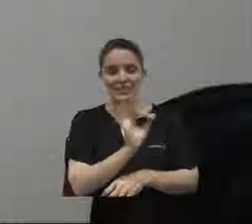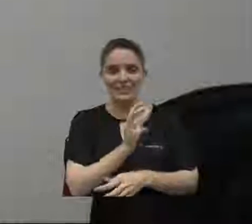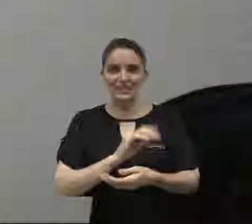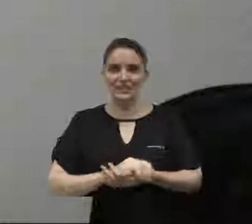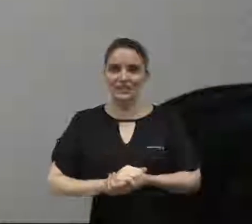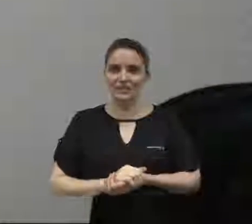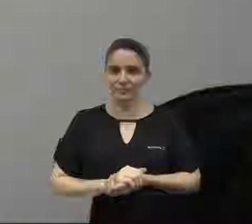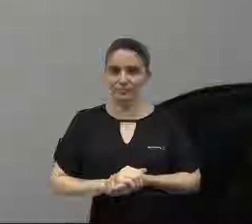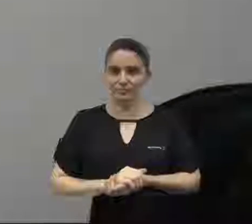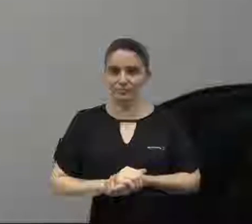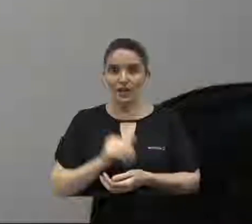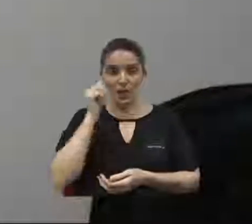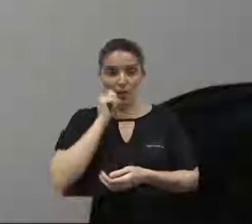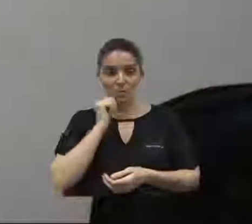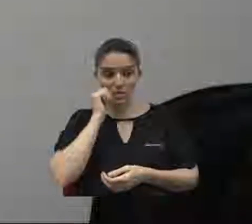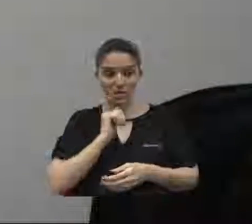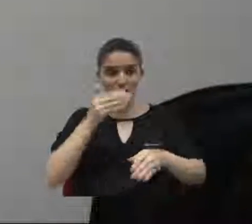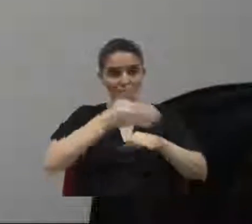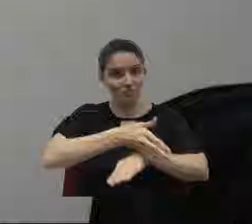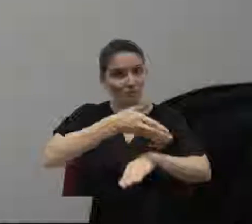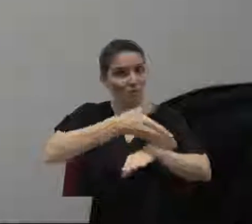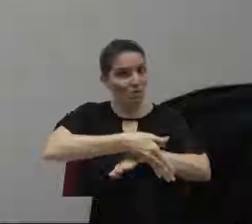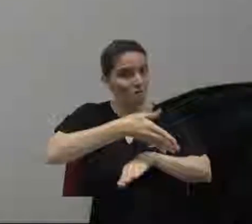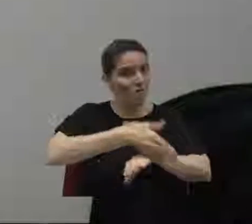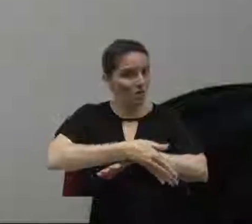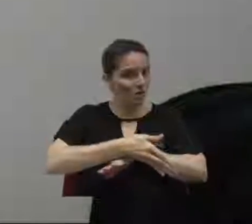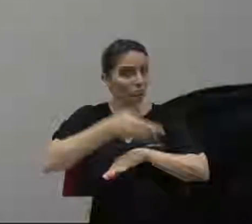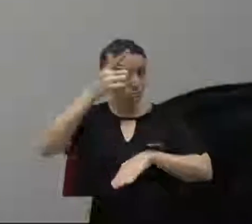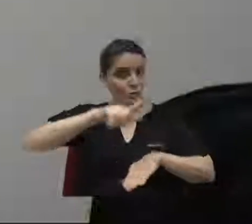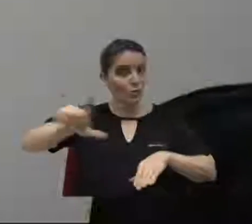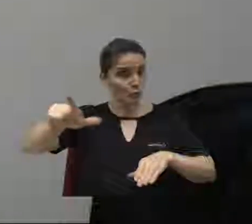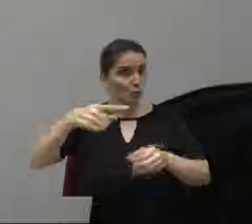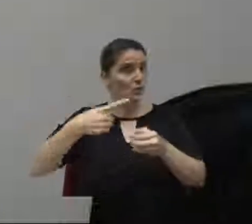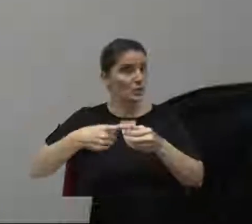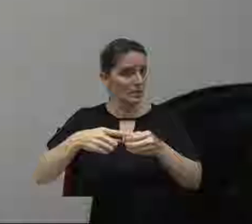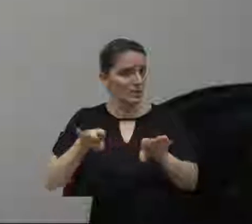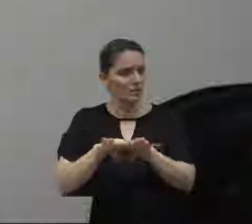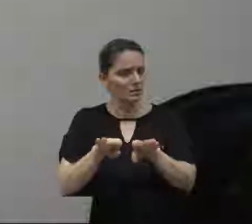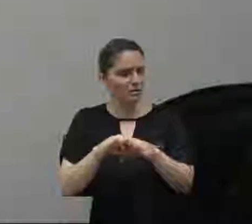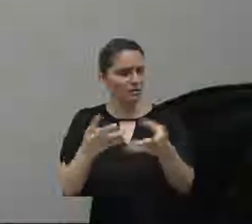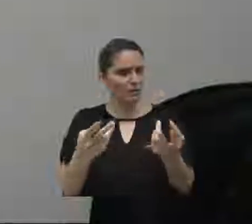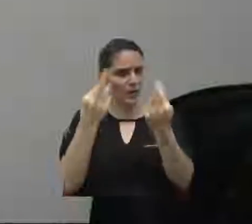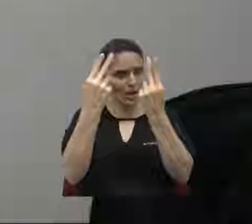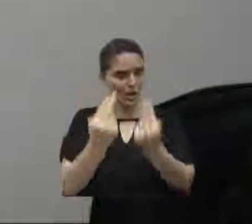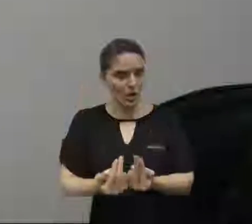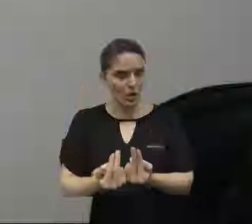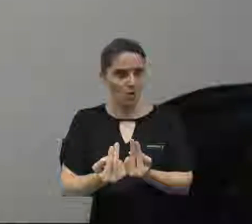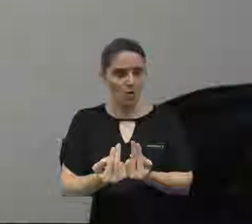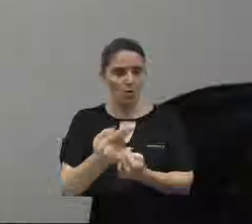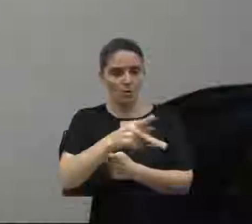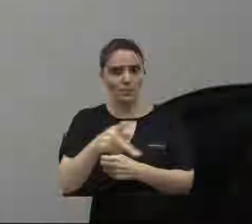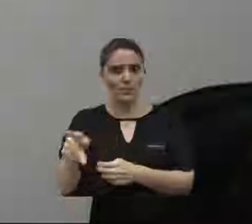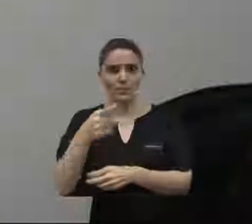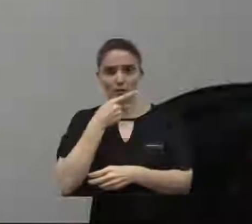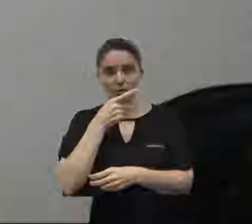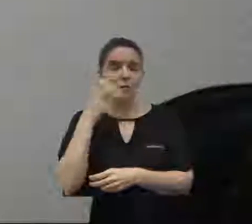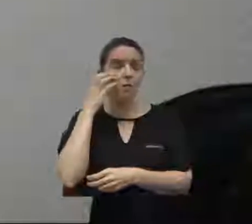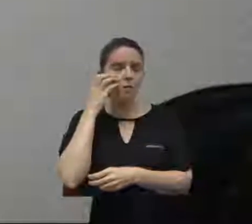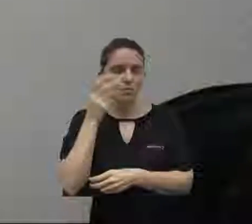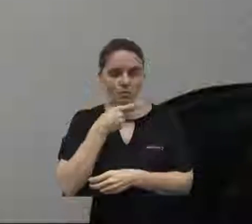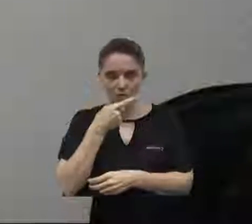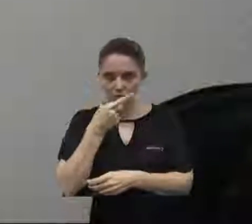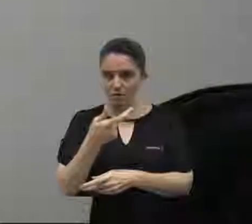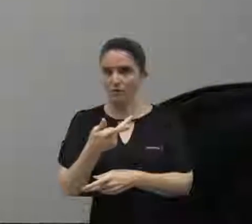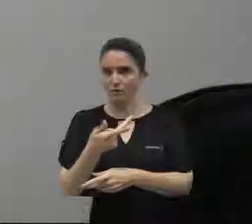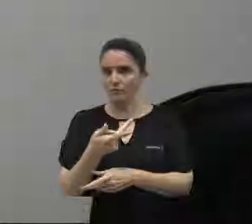muito, inclusive não só da nossa cidade, de outras cidades, né? É que nem a Vossa Excelência disse, dá para saber qual é o público, dá